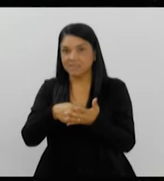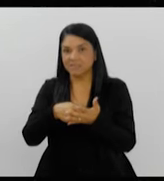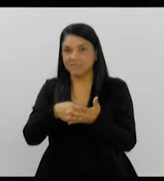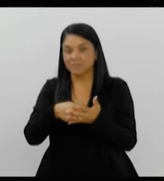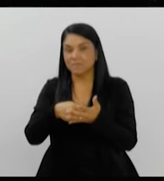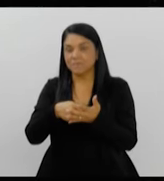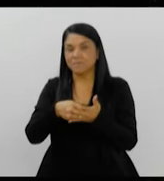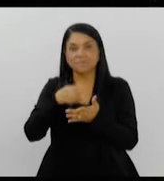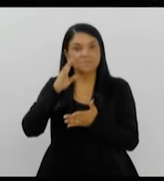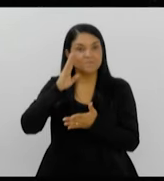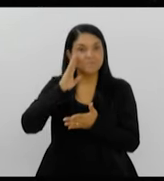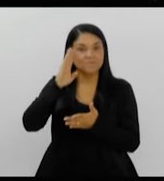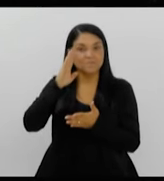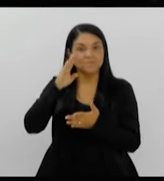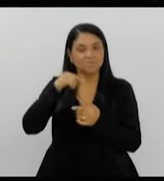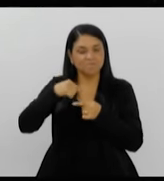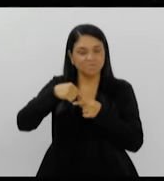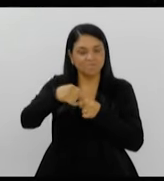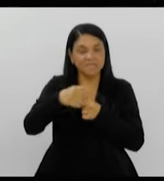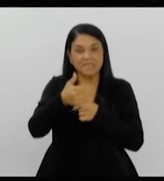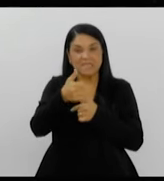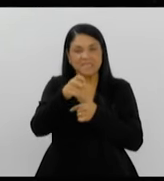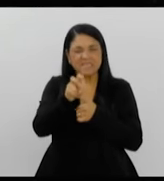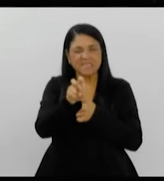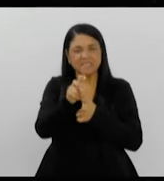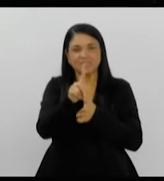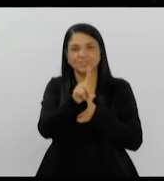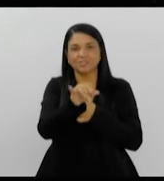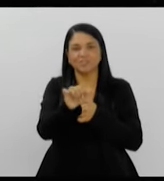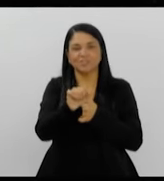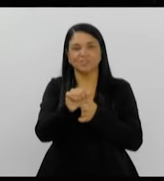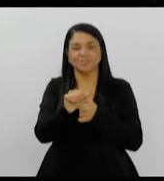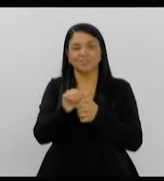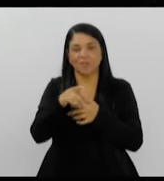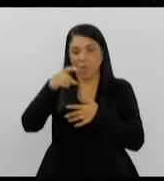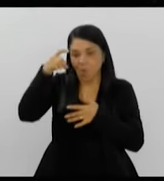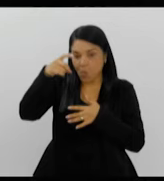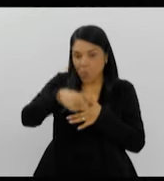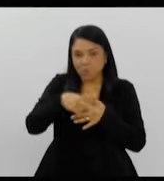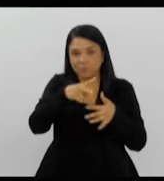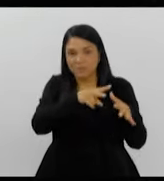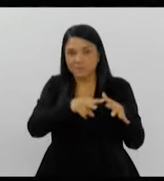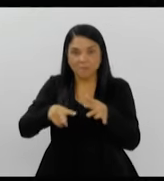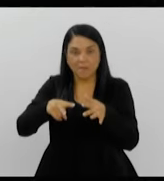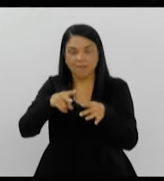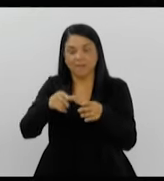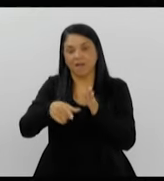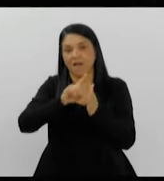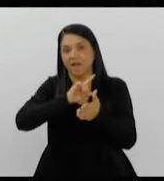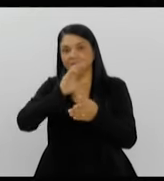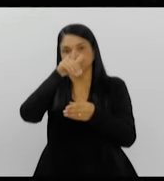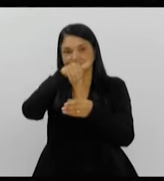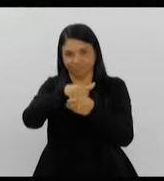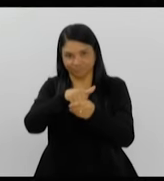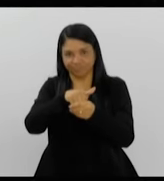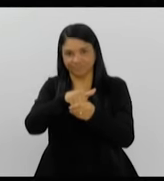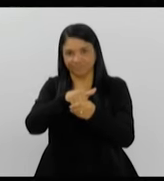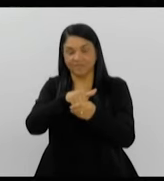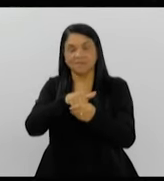Principalmente nos últimos 15 dias na última semana mais ainda principalmente pros candidatos